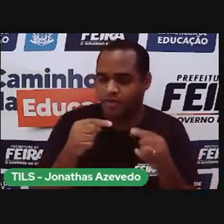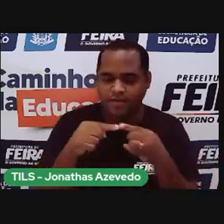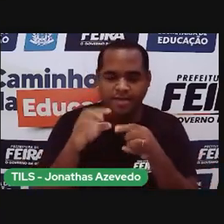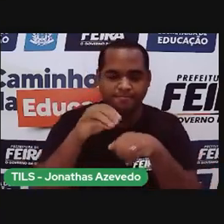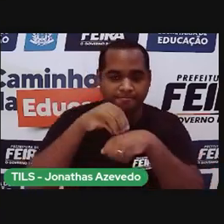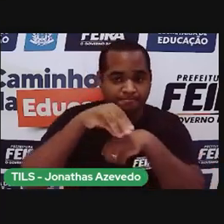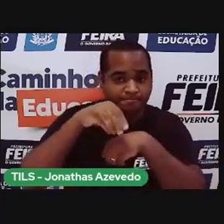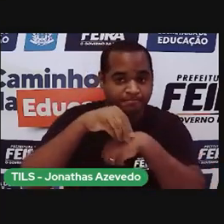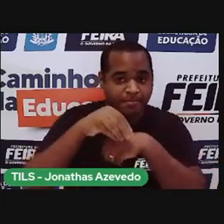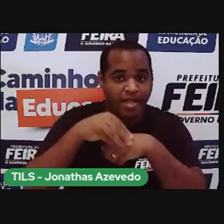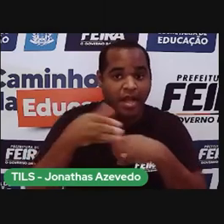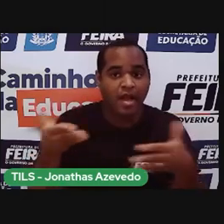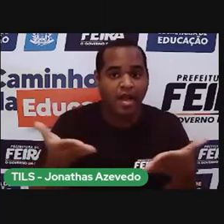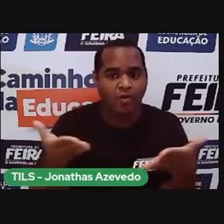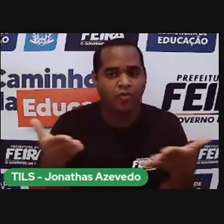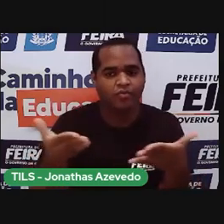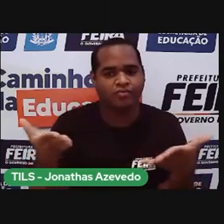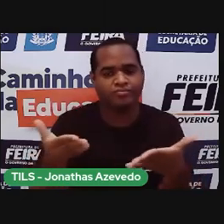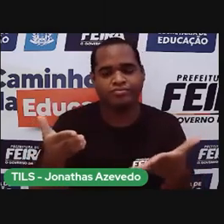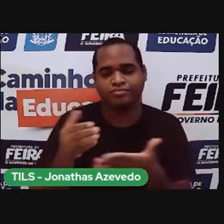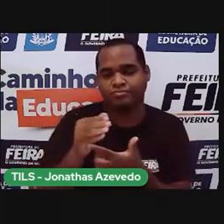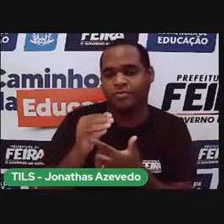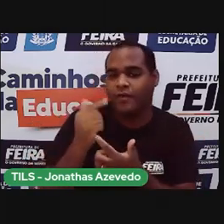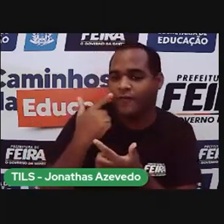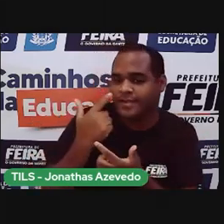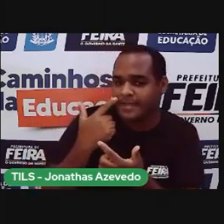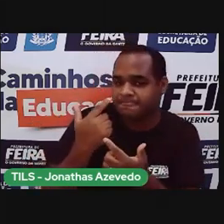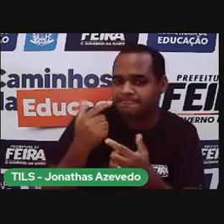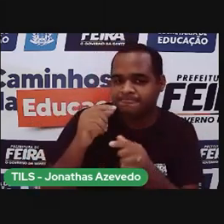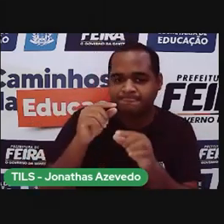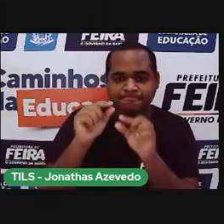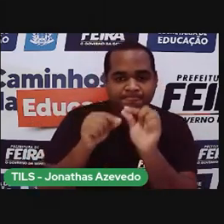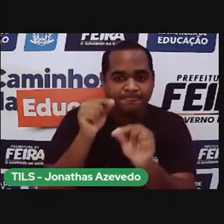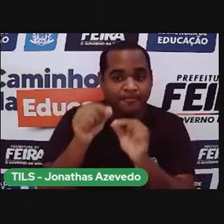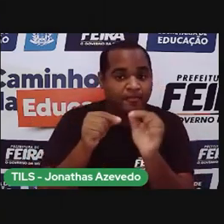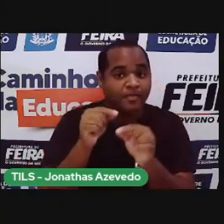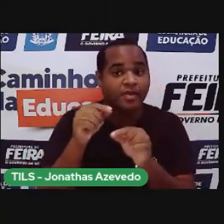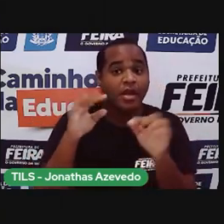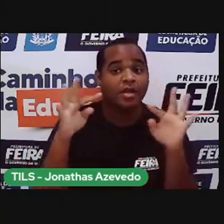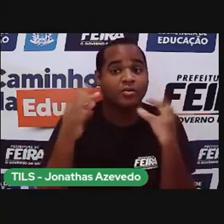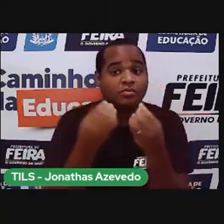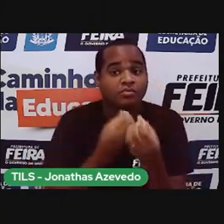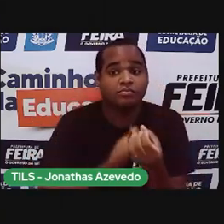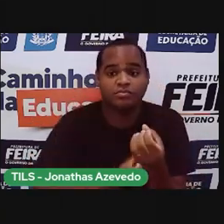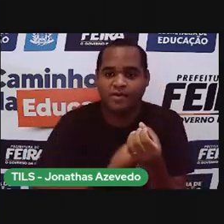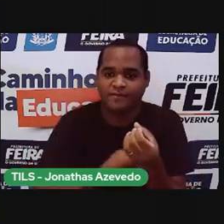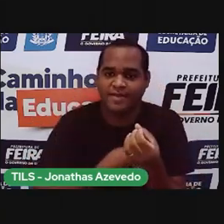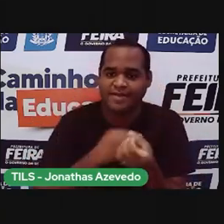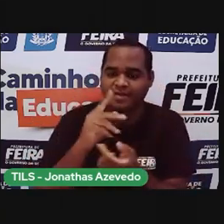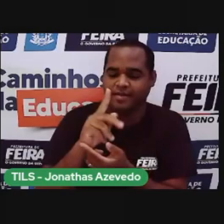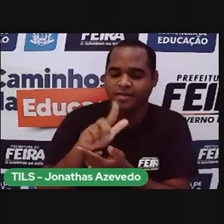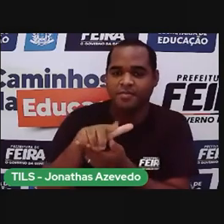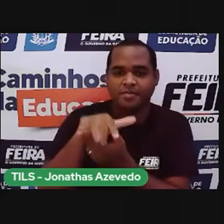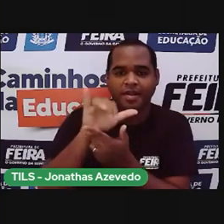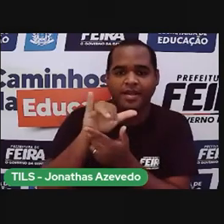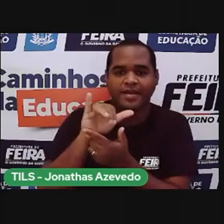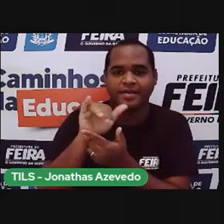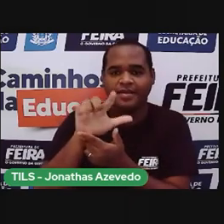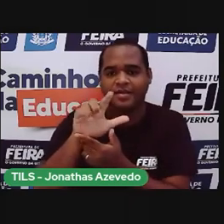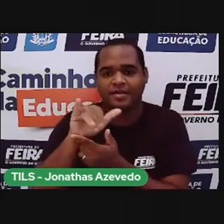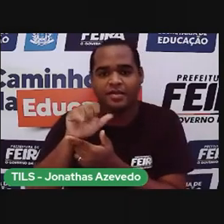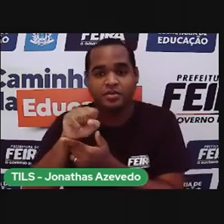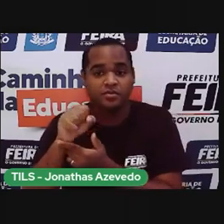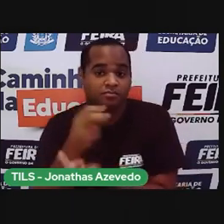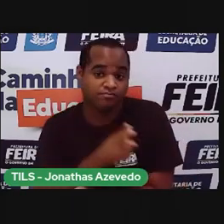está começando as aulas a partir de hoje, né? Todas as nossas aulas estão na playlist do segundo